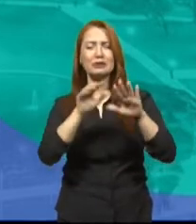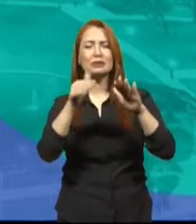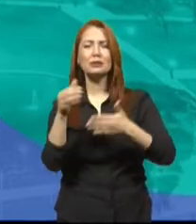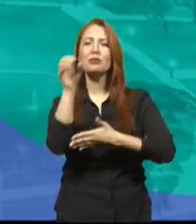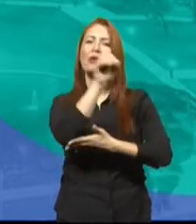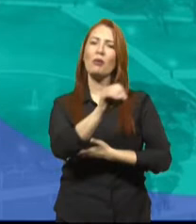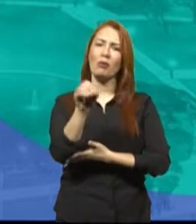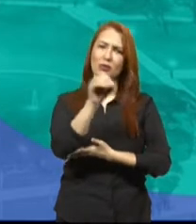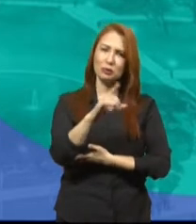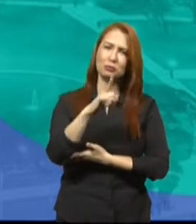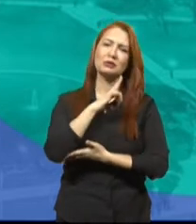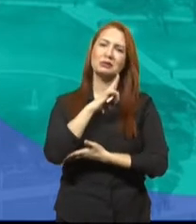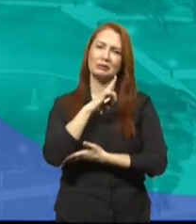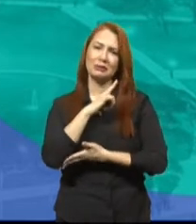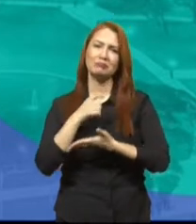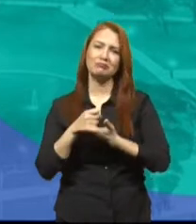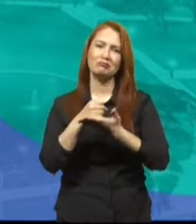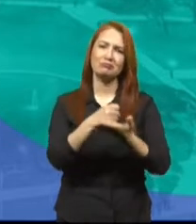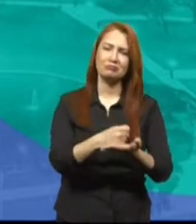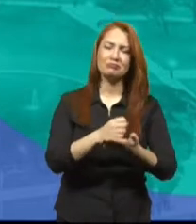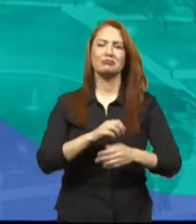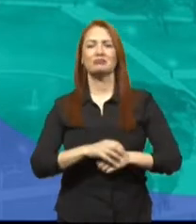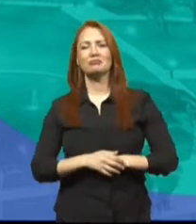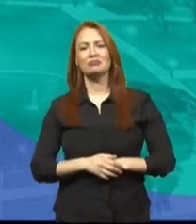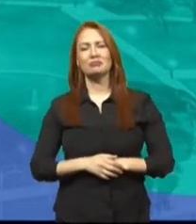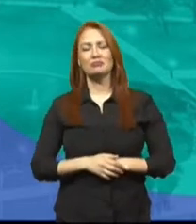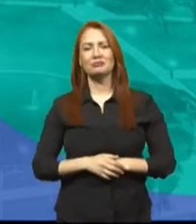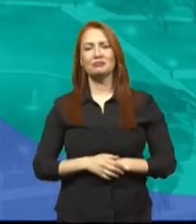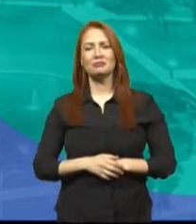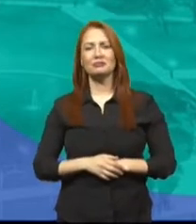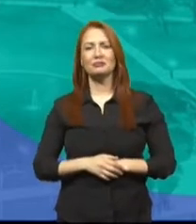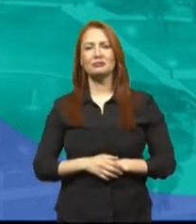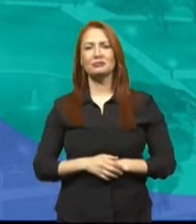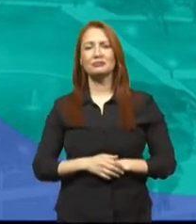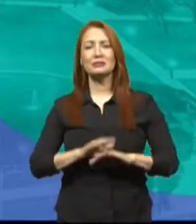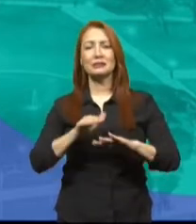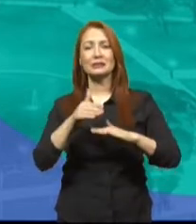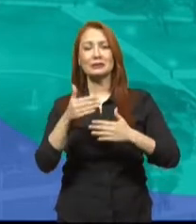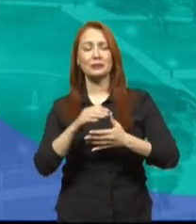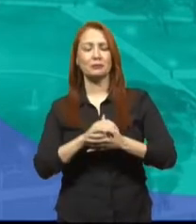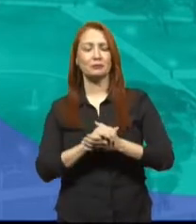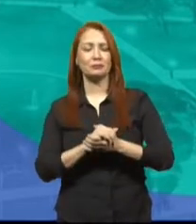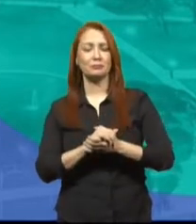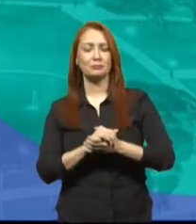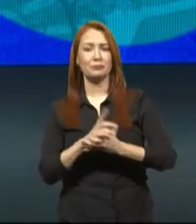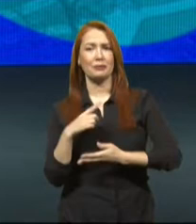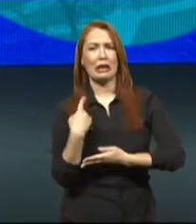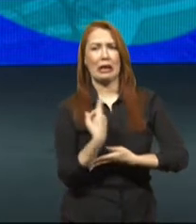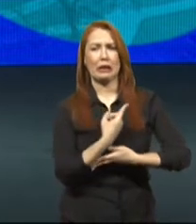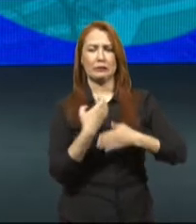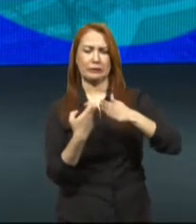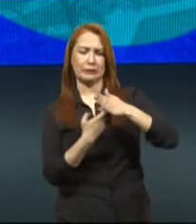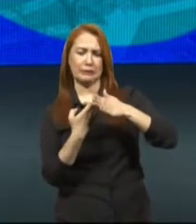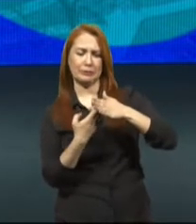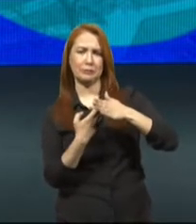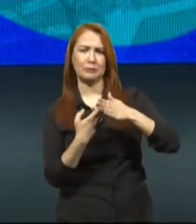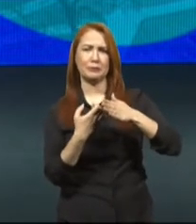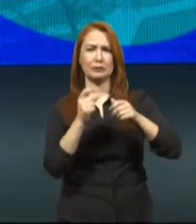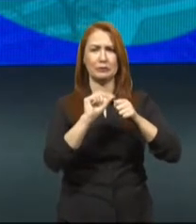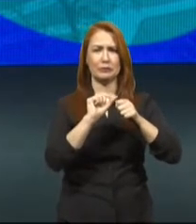Dizer assim, ó, então, que a cooperativa, repetindo um pouco, que ela faz a coleta, ela faz a